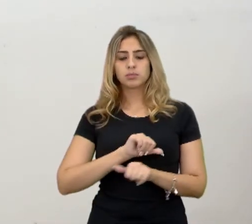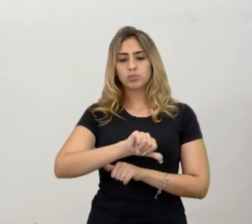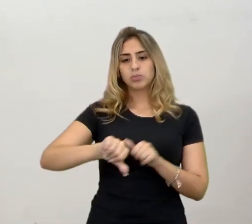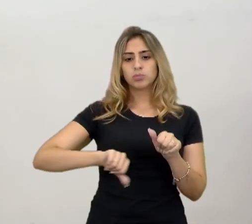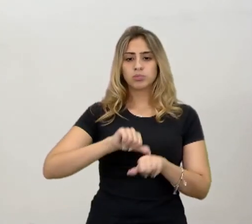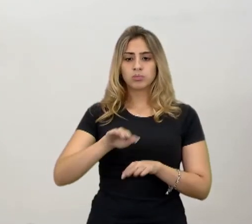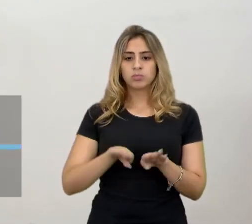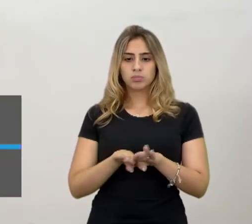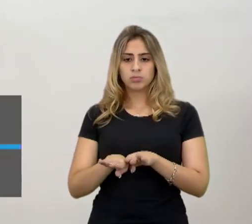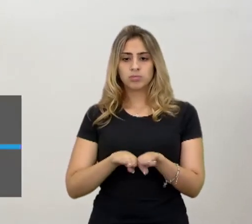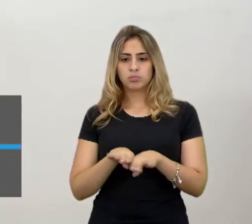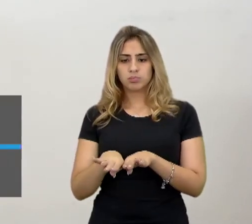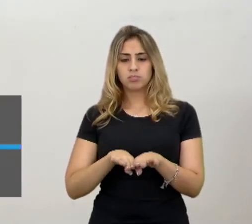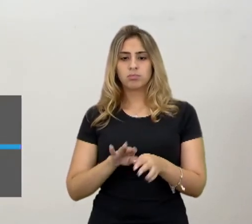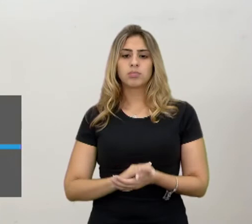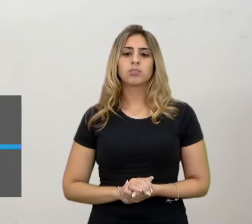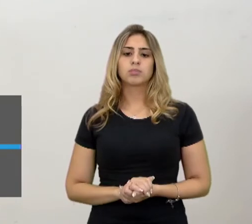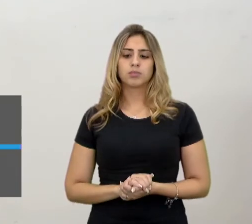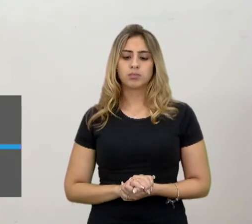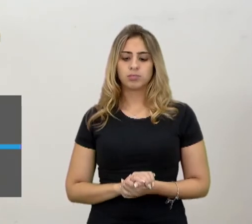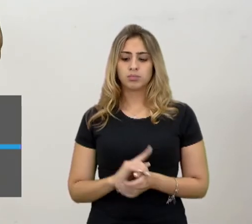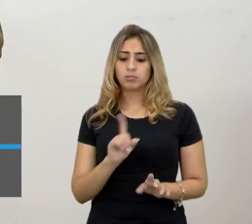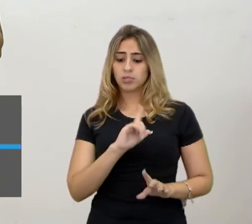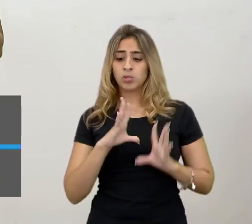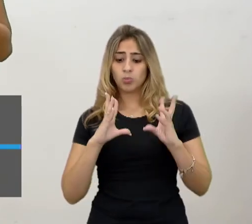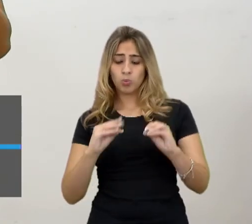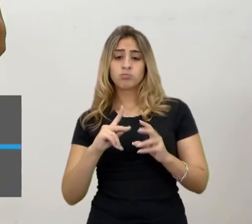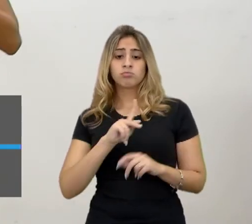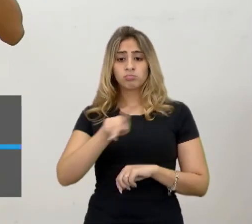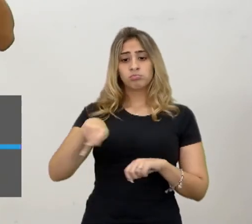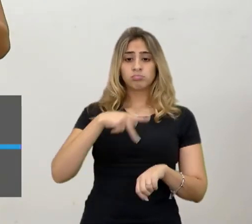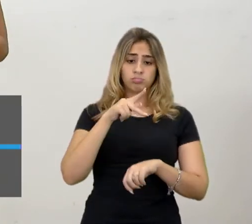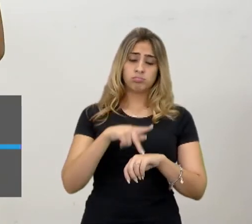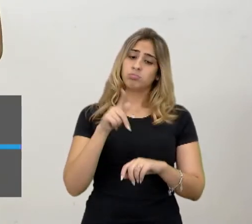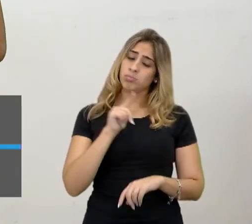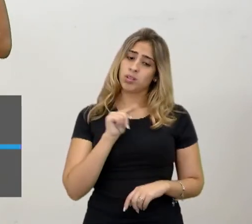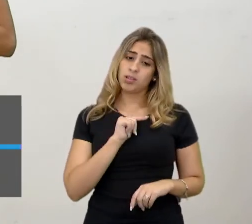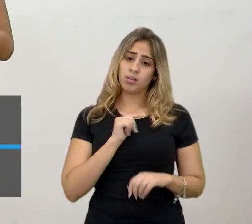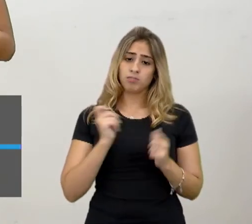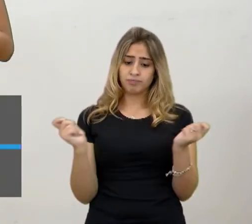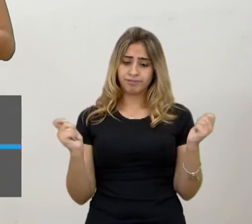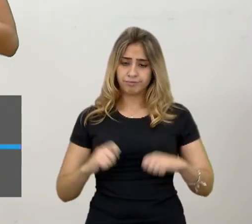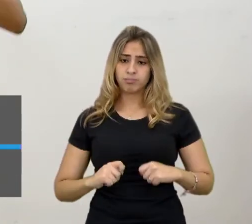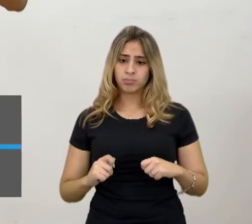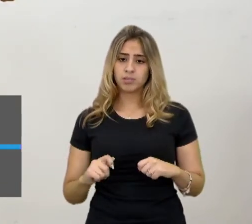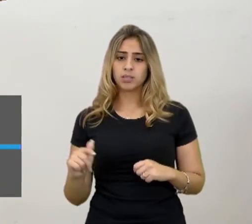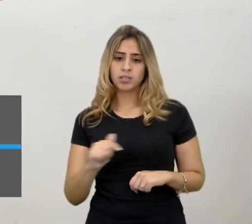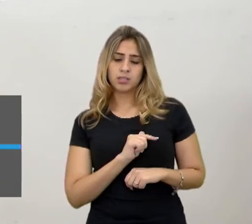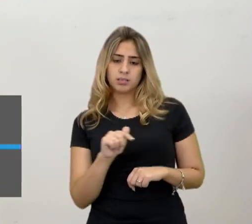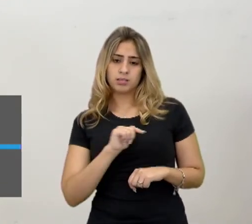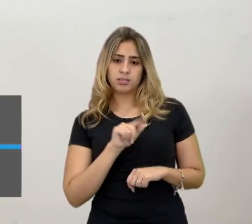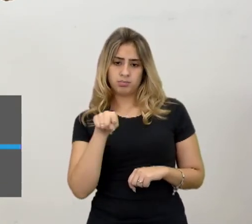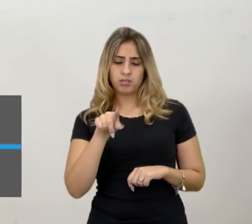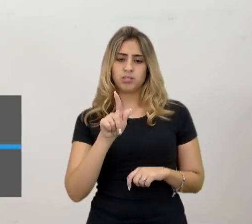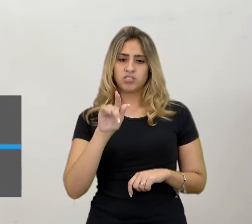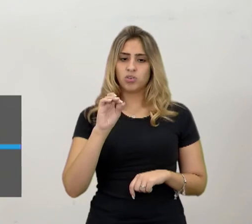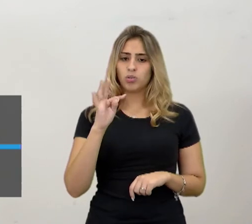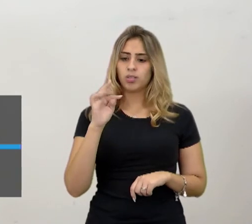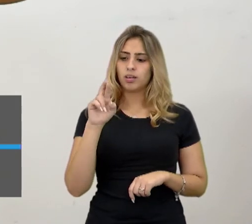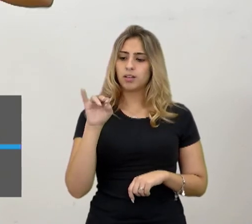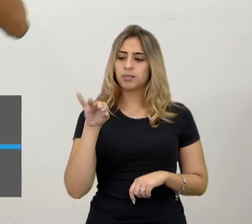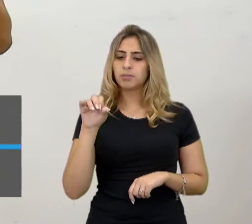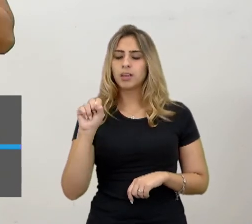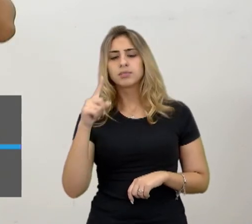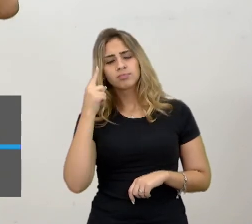placas tectônicas, tá bom? Nem todos os países que têm potencialidade têm essas geotérmicas. Pense